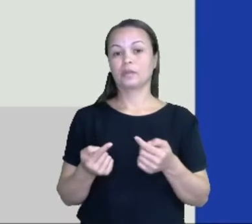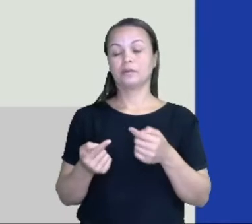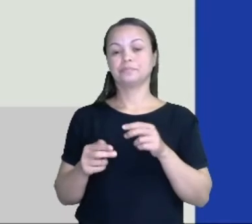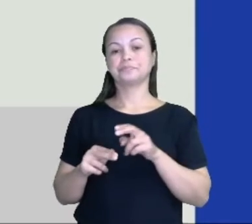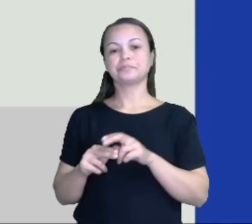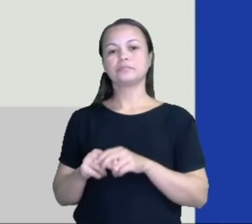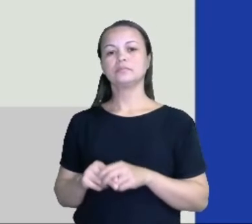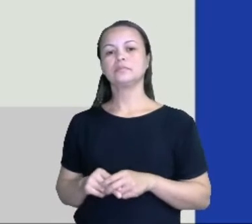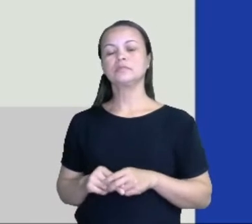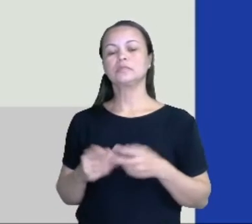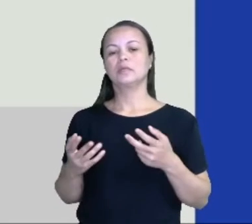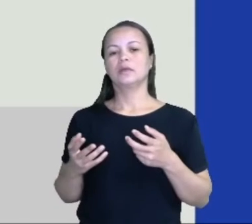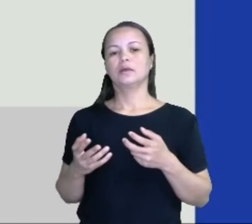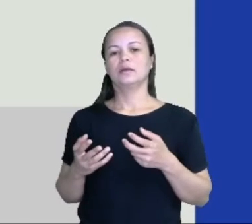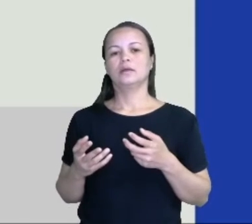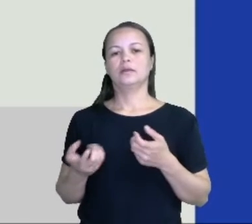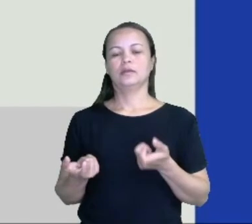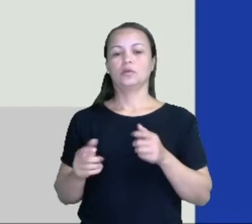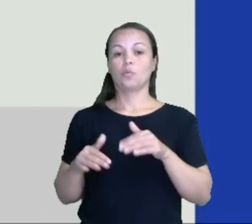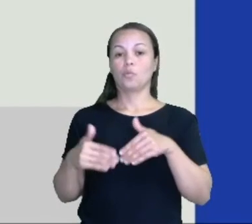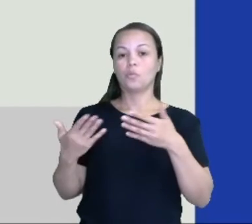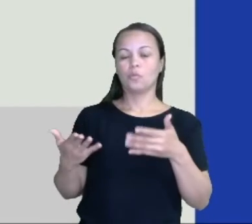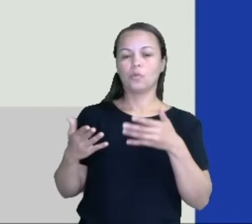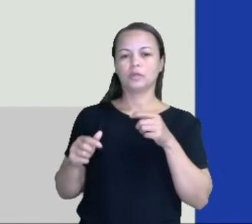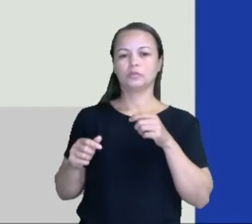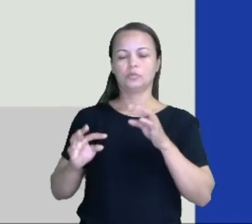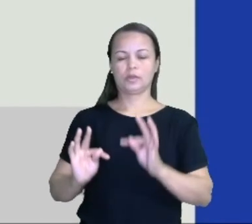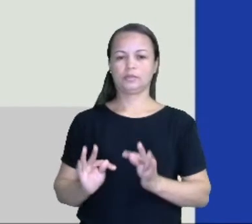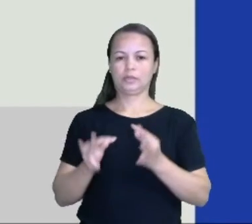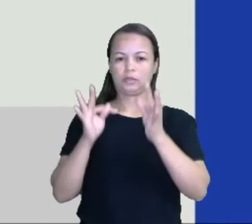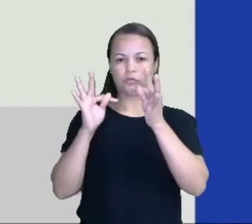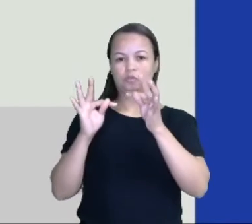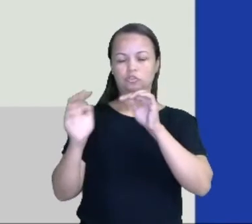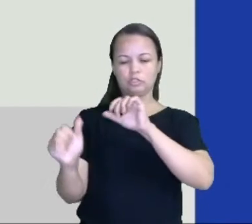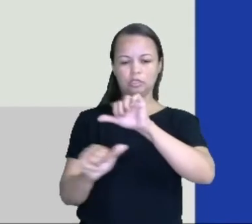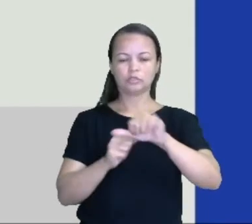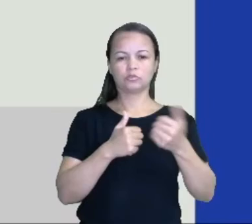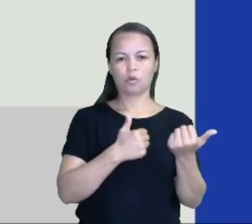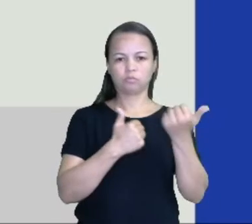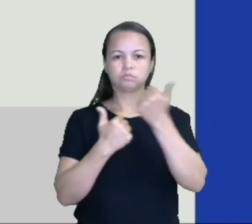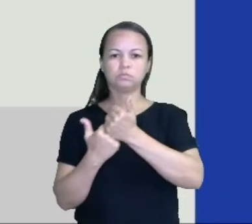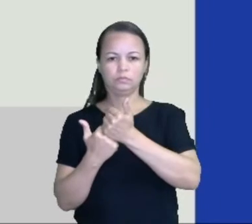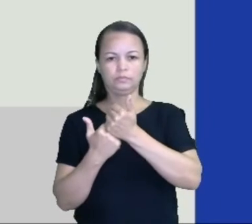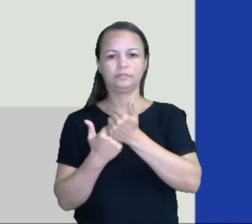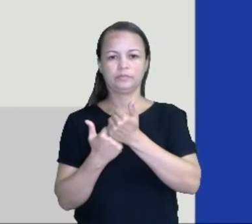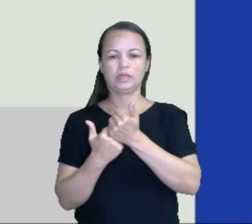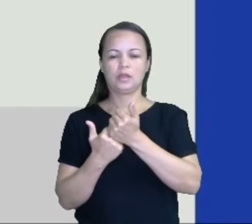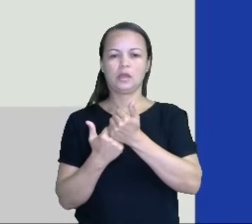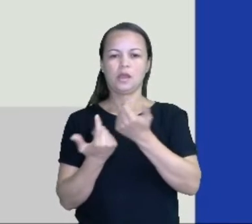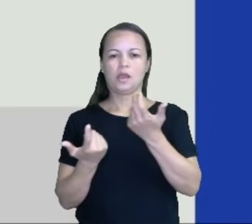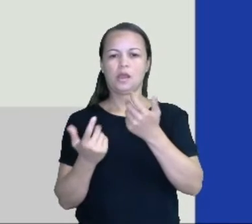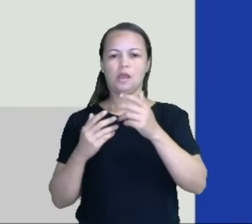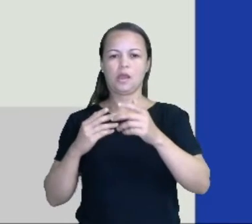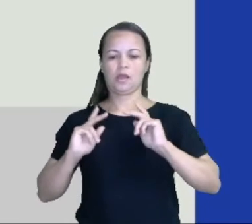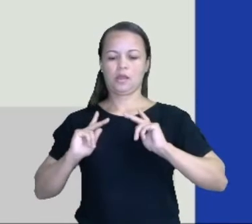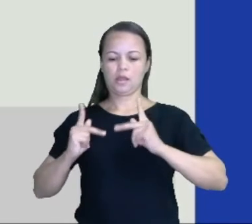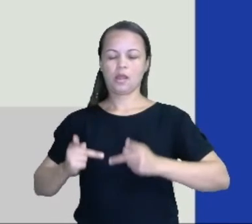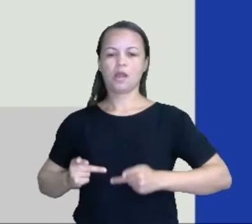estrutural, quando a tecnologia ele substitui a mão de obra